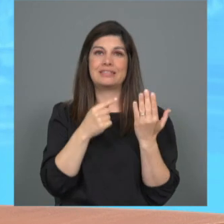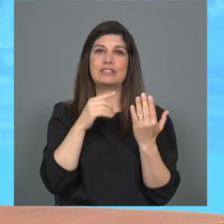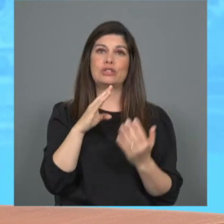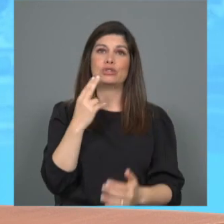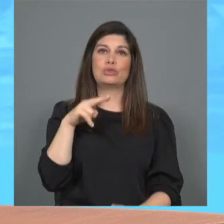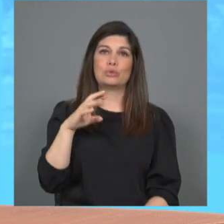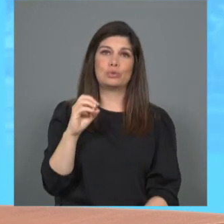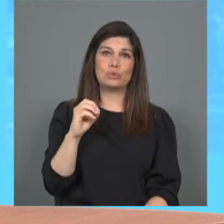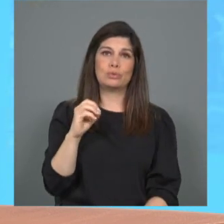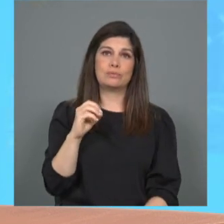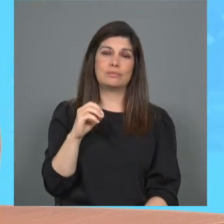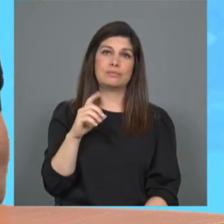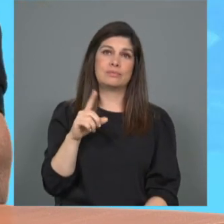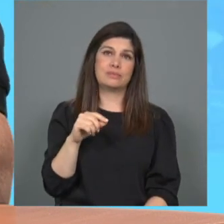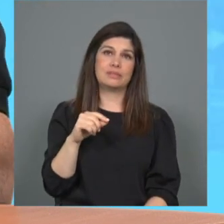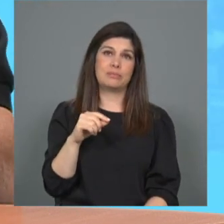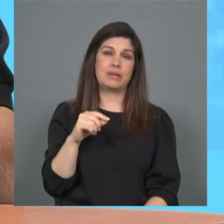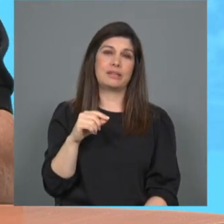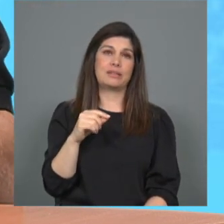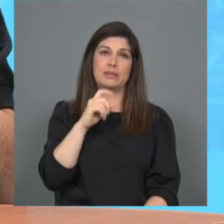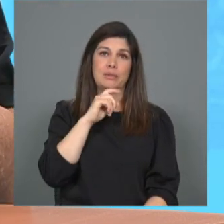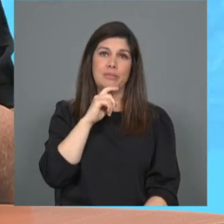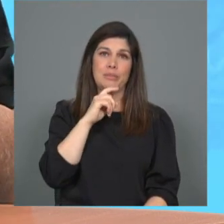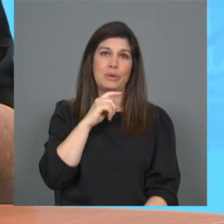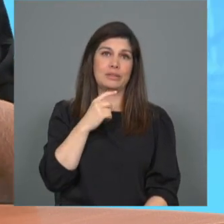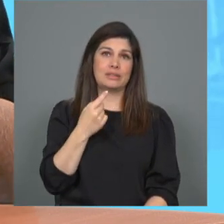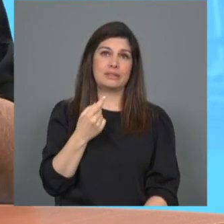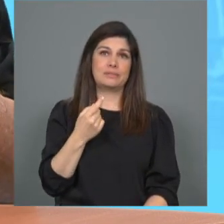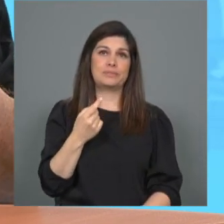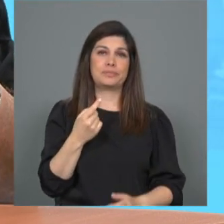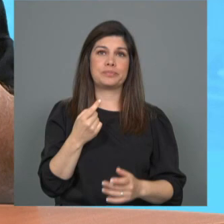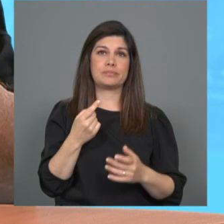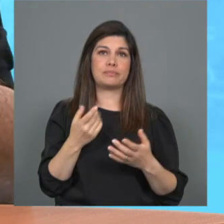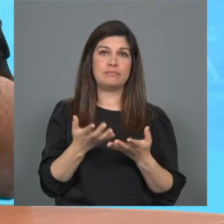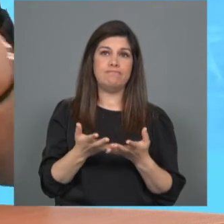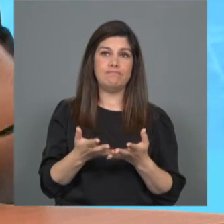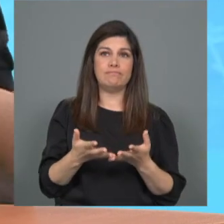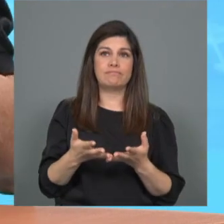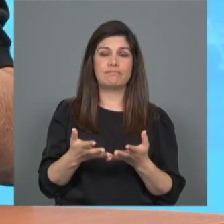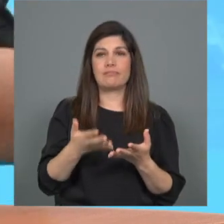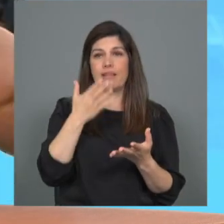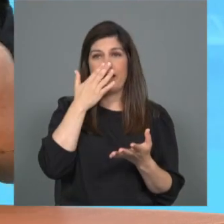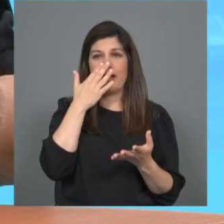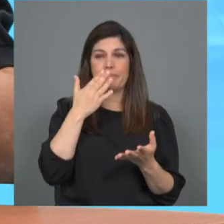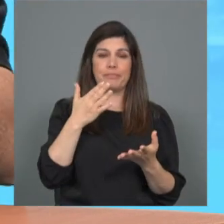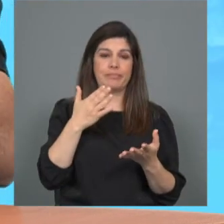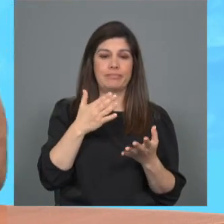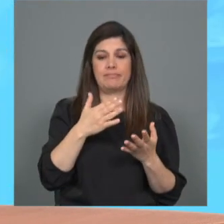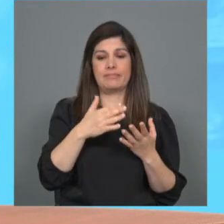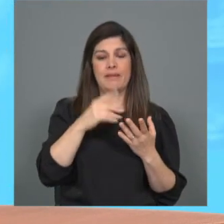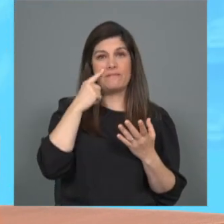também é uma barcaça, portanto, dá a ideia de uma viagem, de uma travessia,